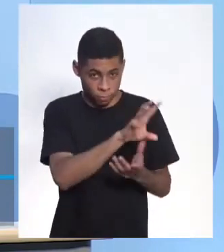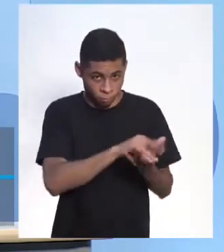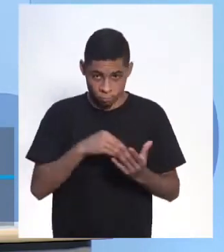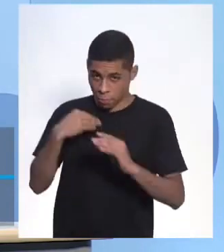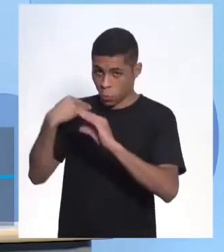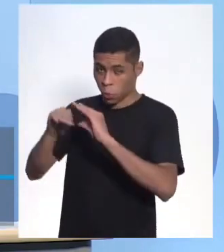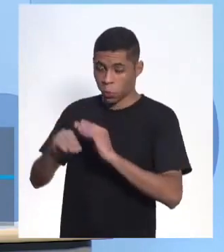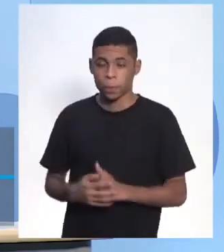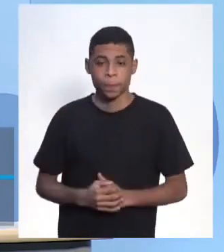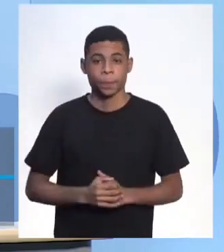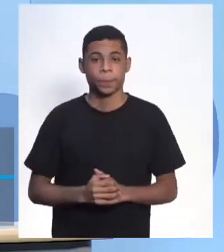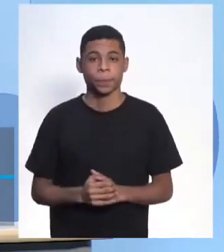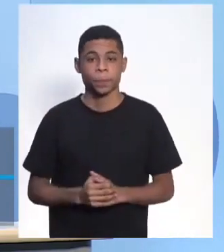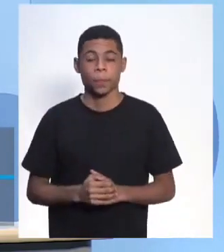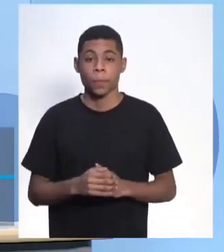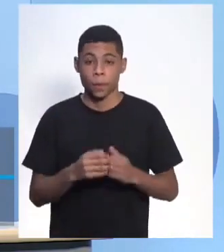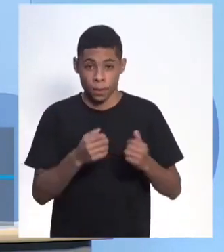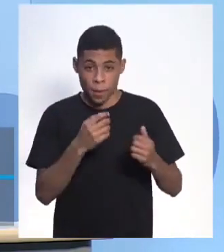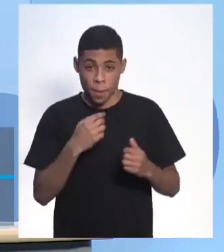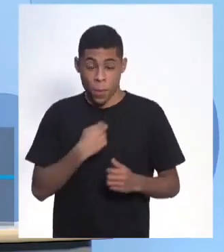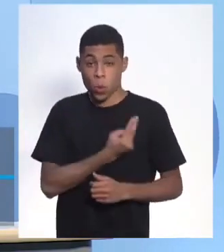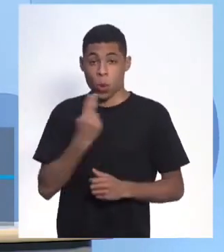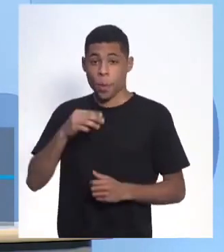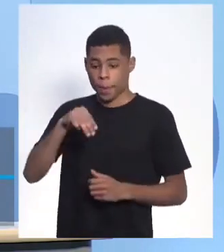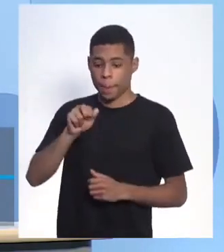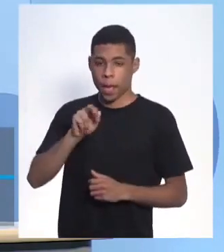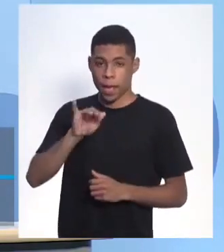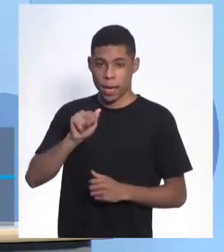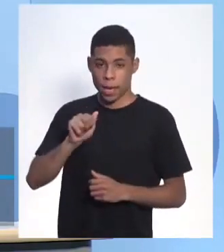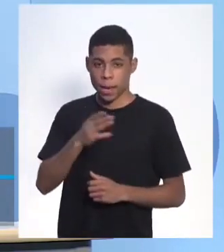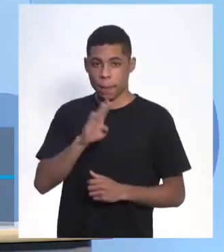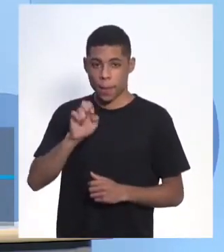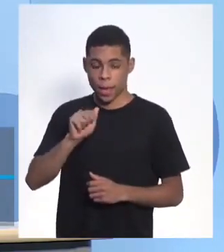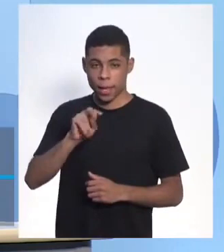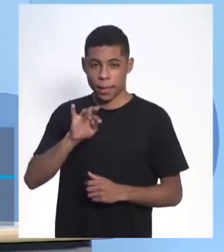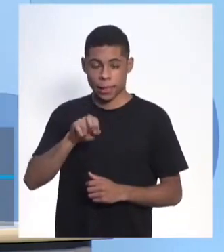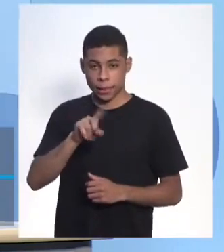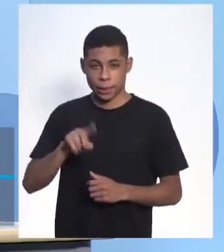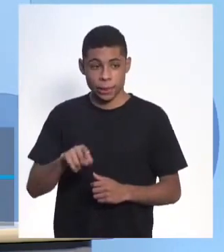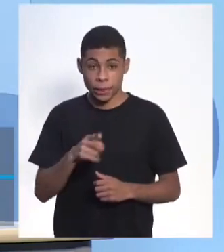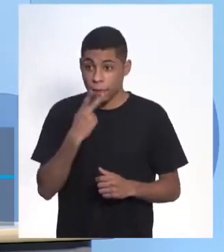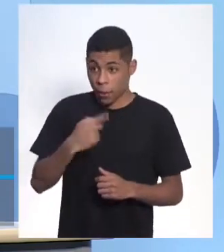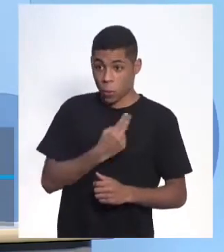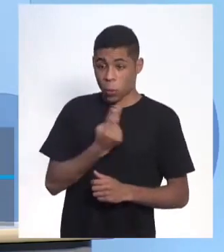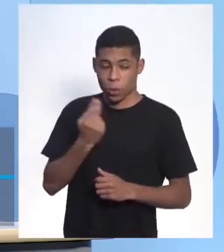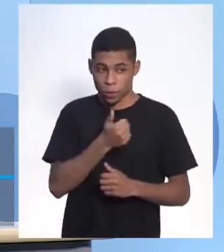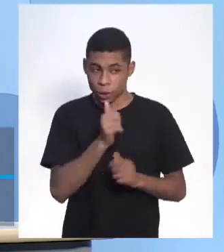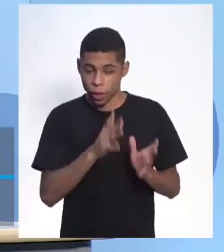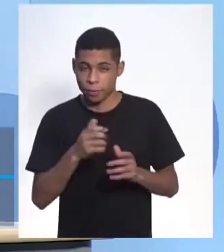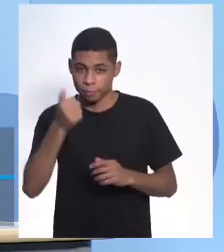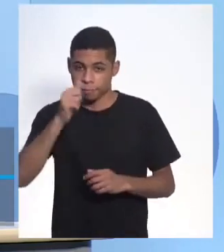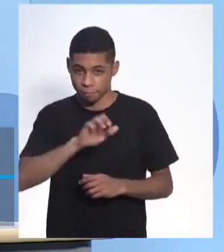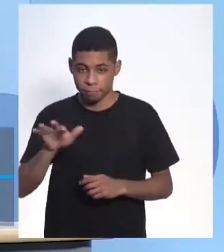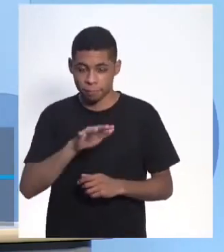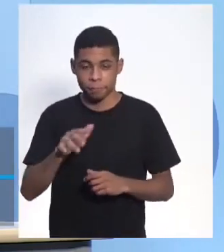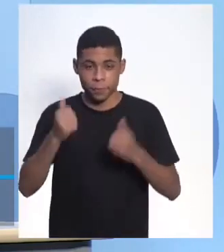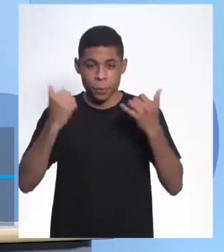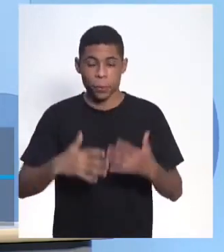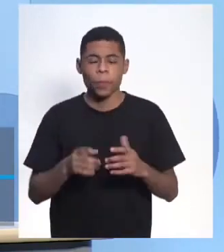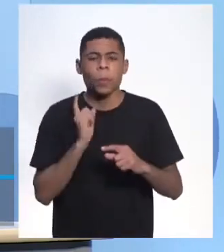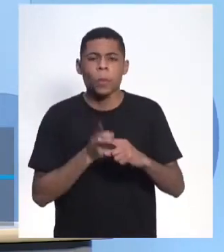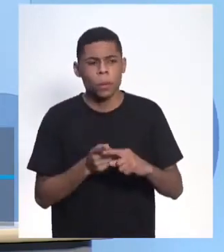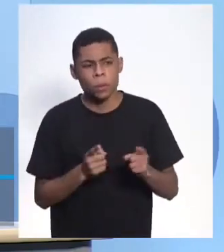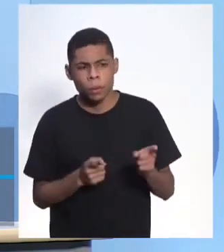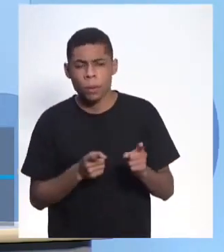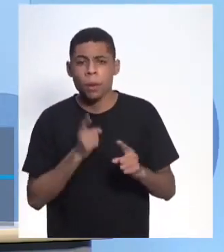ela colocou assim: fala meu nome, Maria Beatriz. Então, Maria Beatriz, está aqui o seu nome dito. E por que eu estou querendo destacar essa fala? Porque aqui a